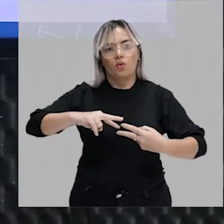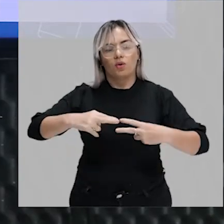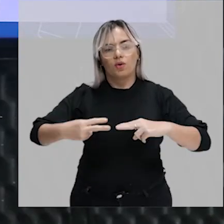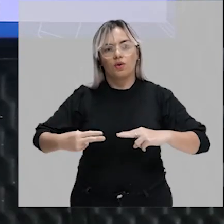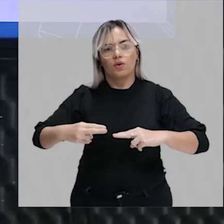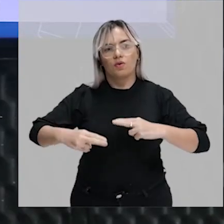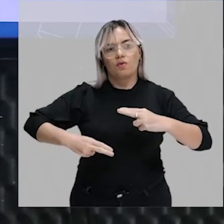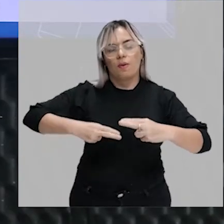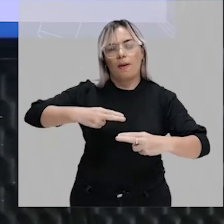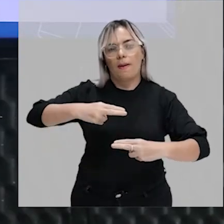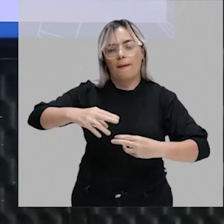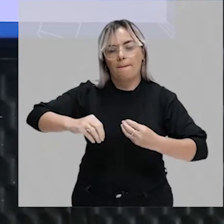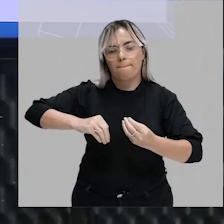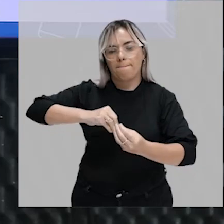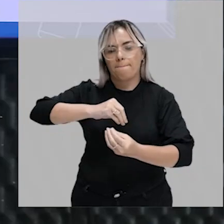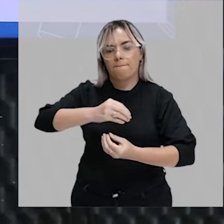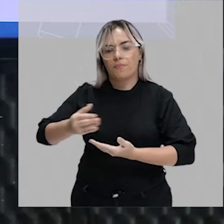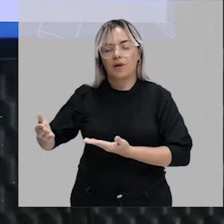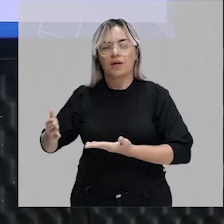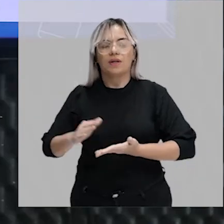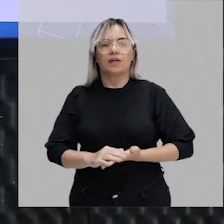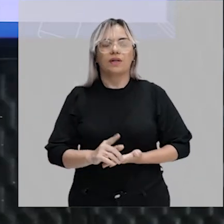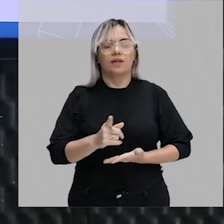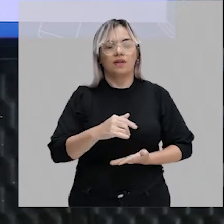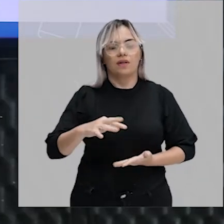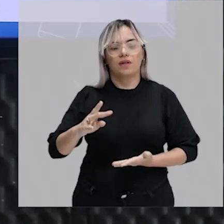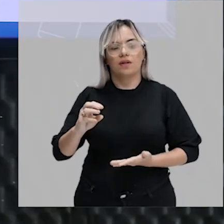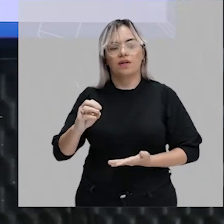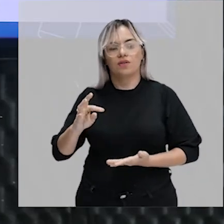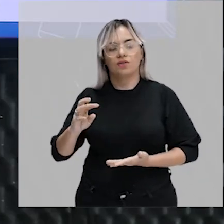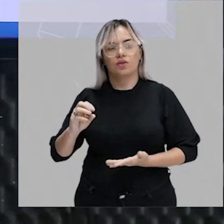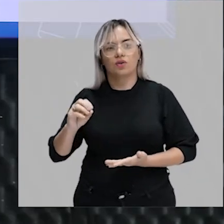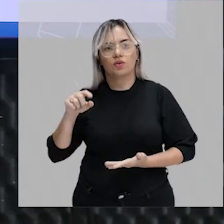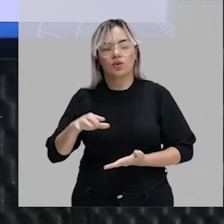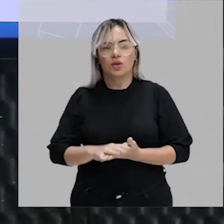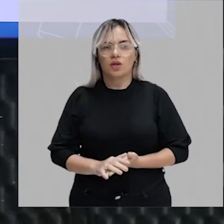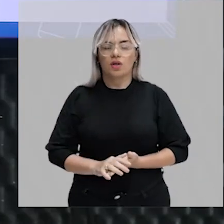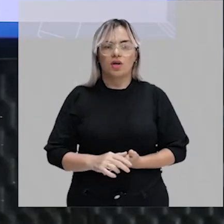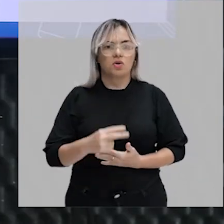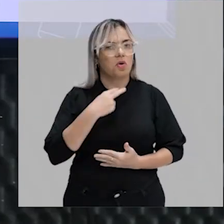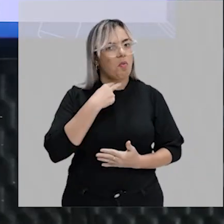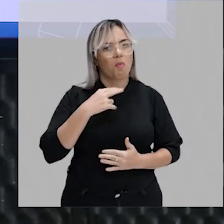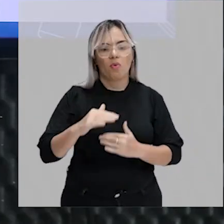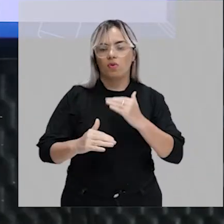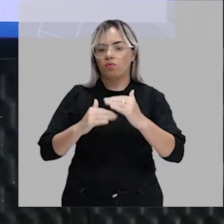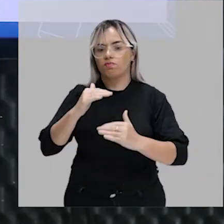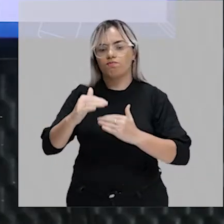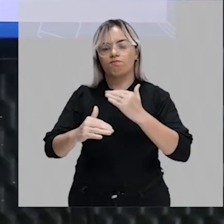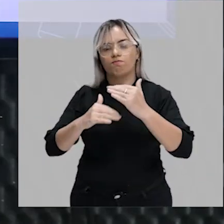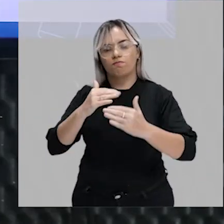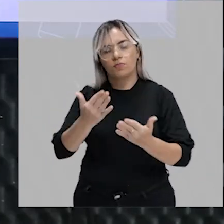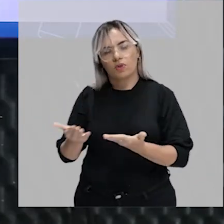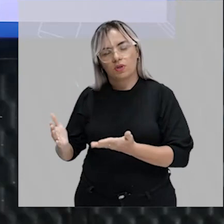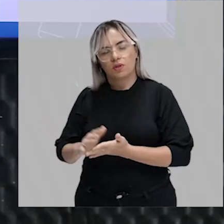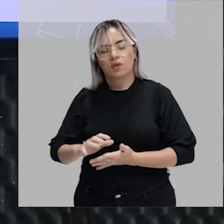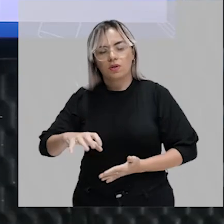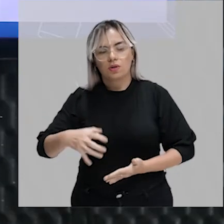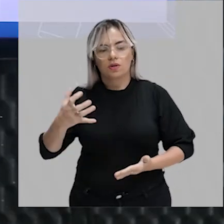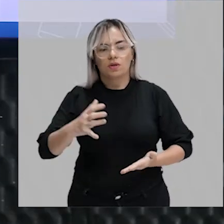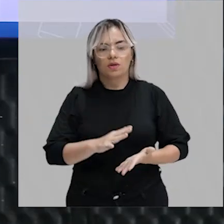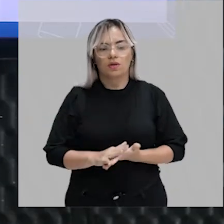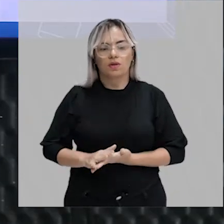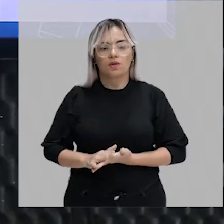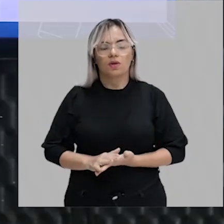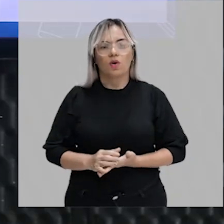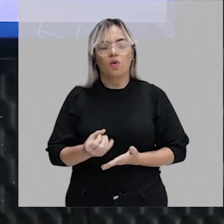o zigoto, ele não pode se desenvolver. Então, vai acontecer a inviabilidade dele, tá? Os